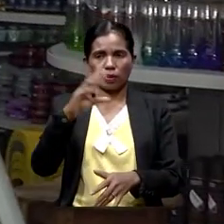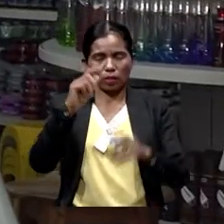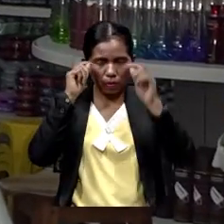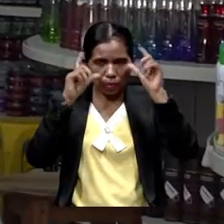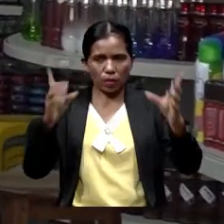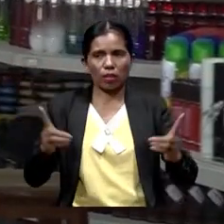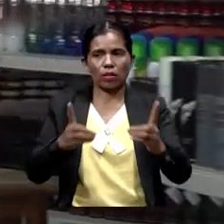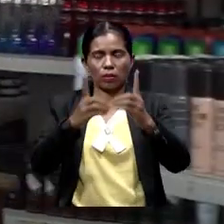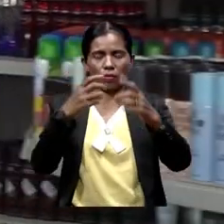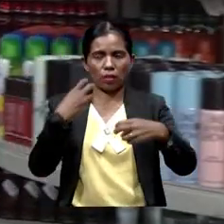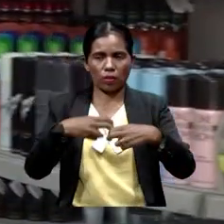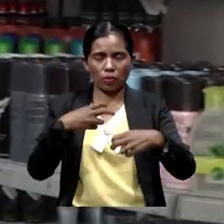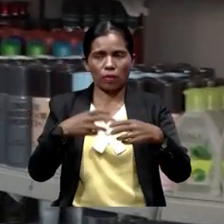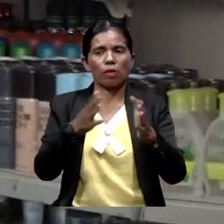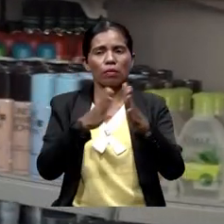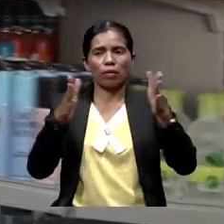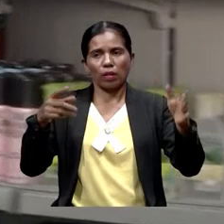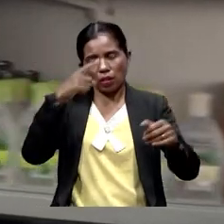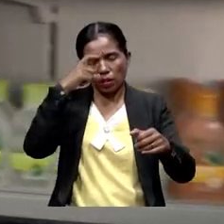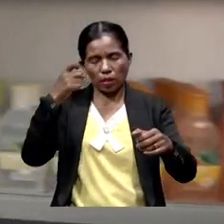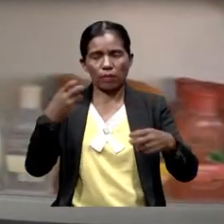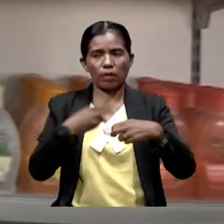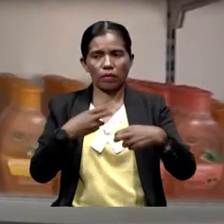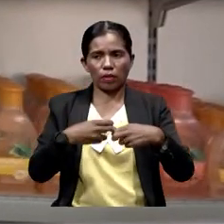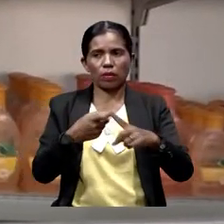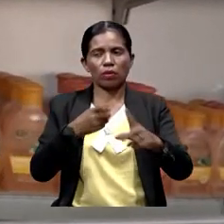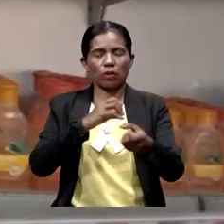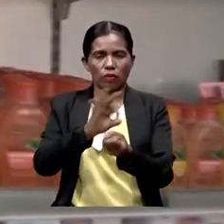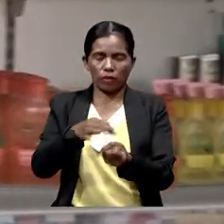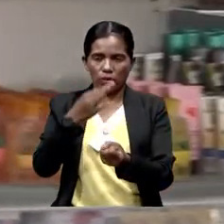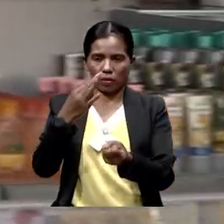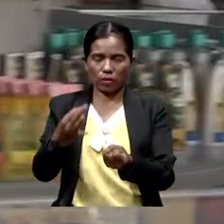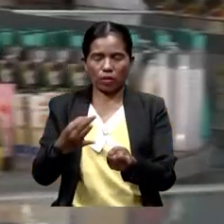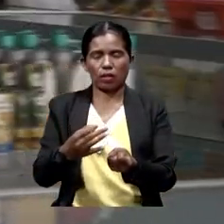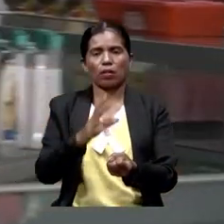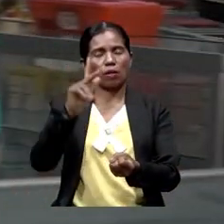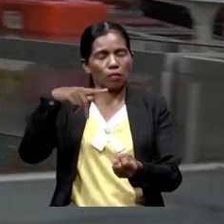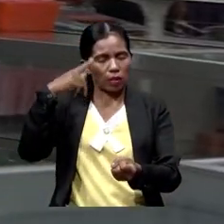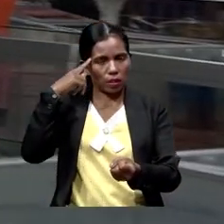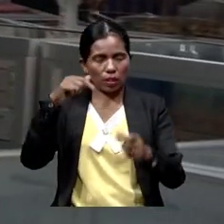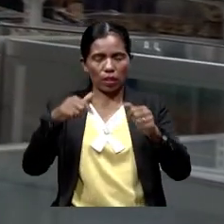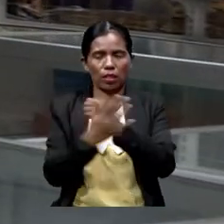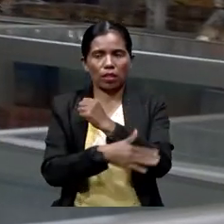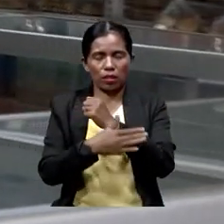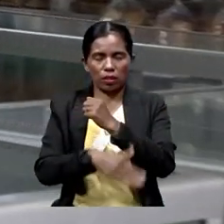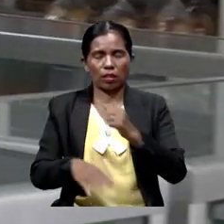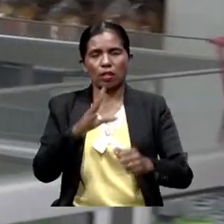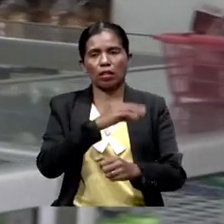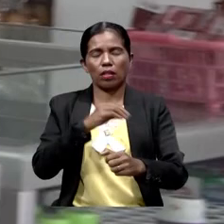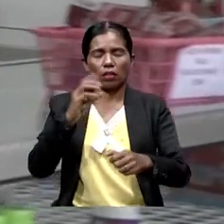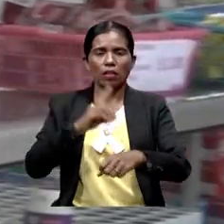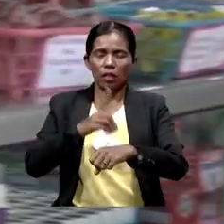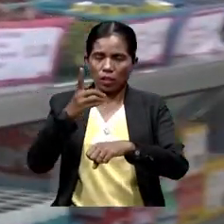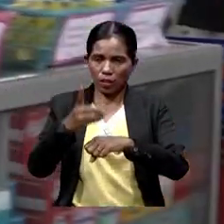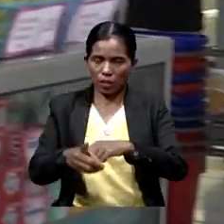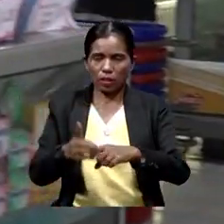rassouro pela crise economia, também impacto russo Covid-19, impasse política railara, no calamidade nebe acontece